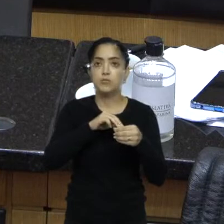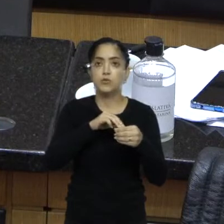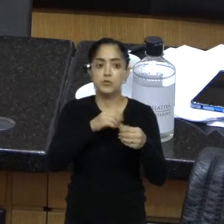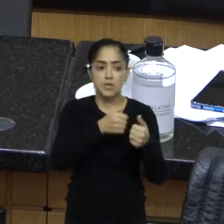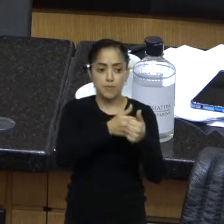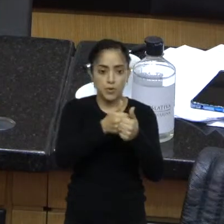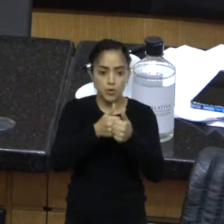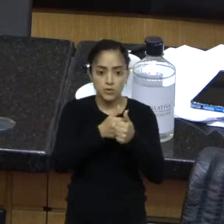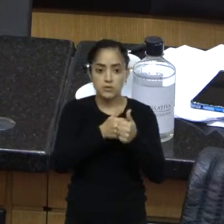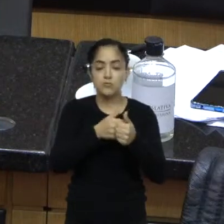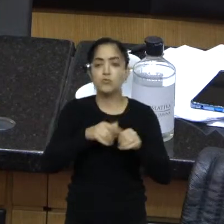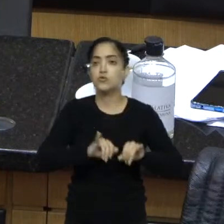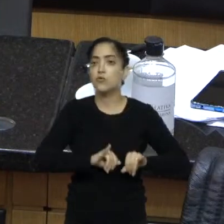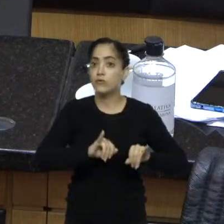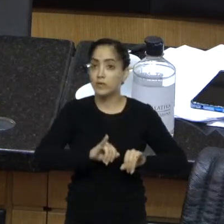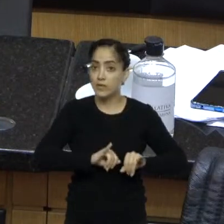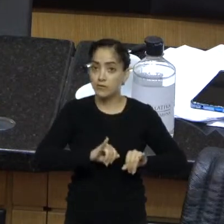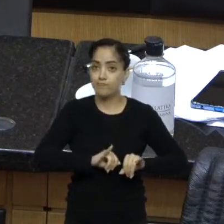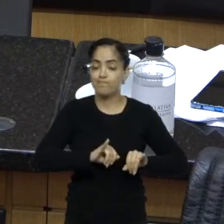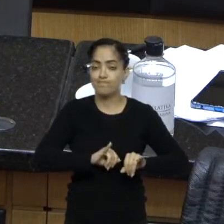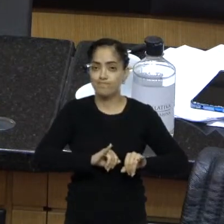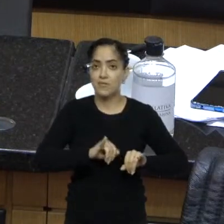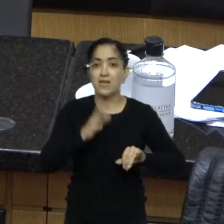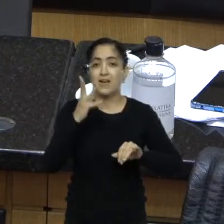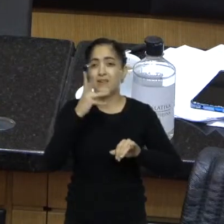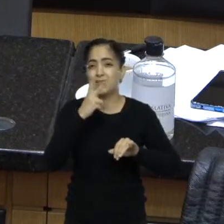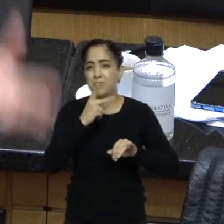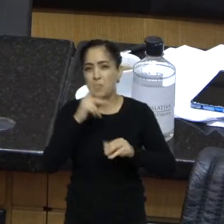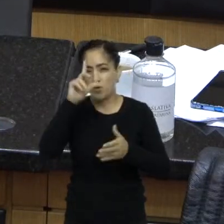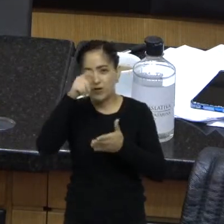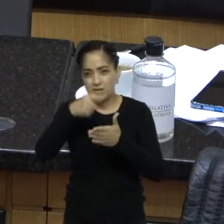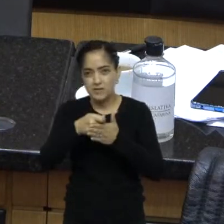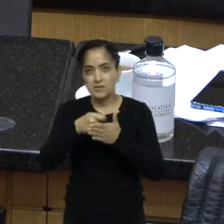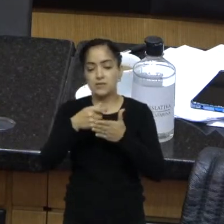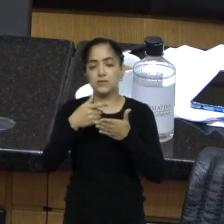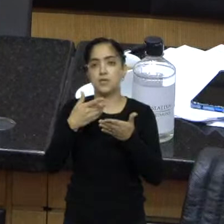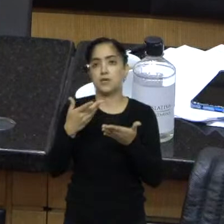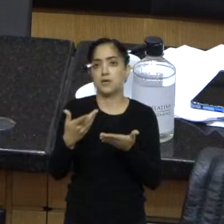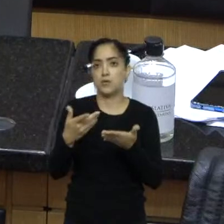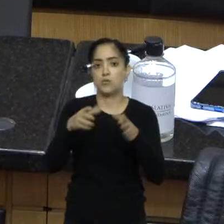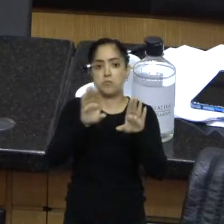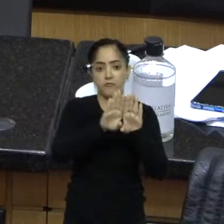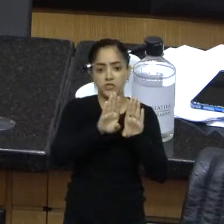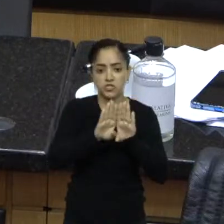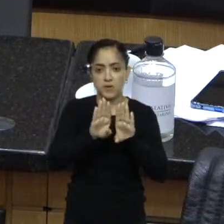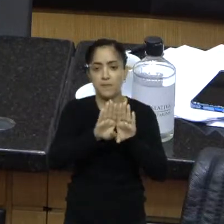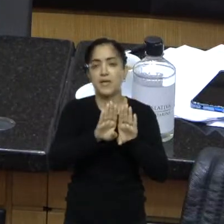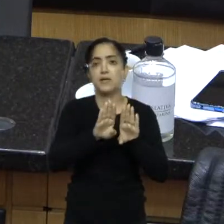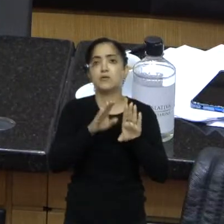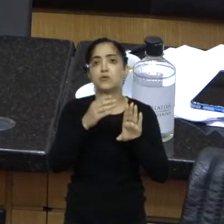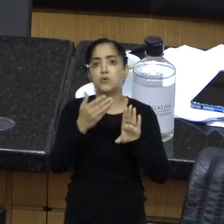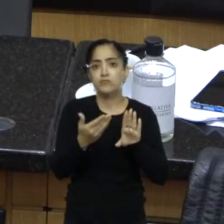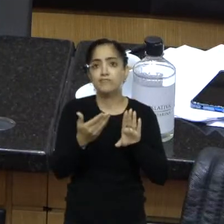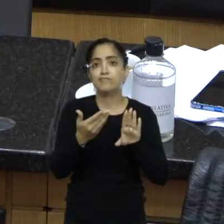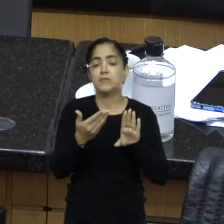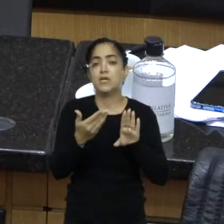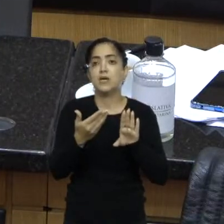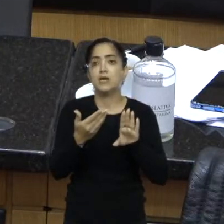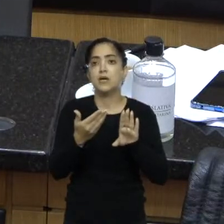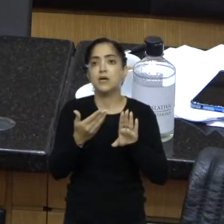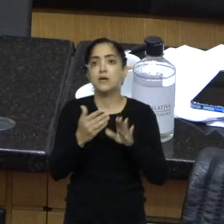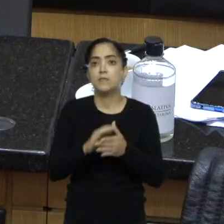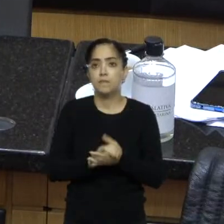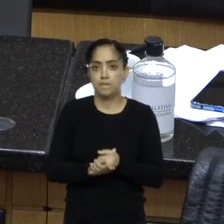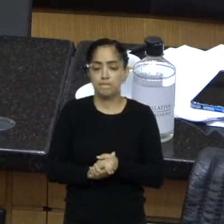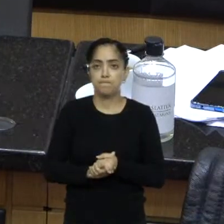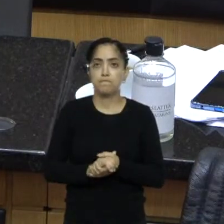Itajaí, sofreram as consequências, a demora pelas providências, essa questão do fechamento das barragens, a condição que se encontram, né,